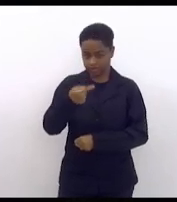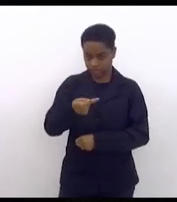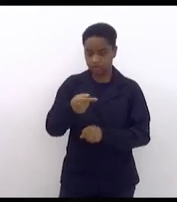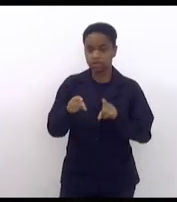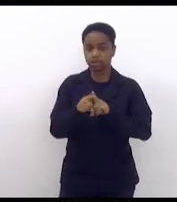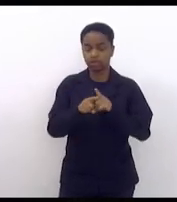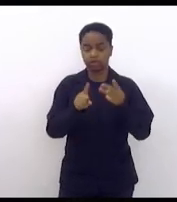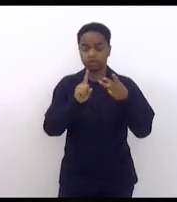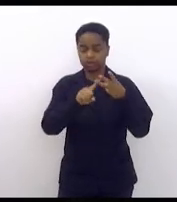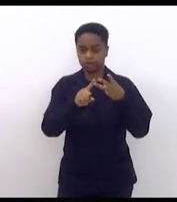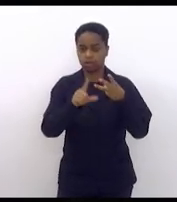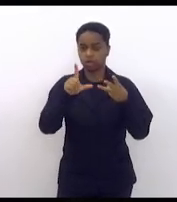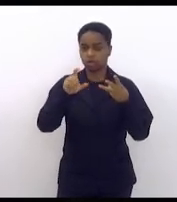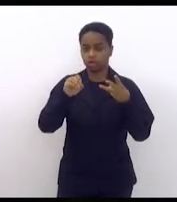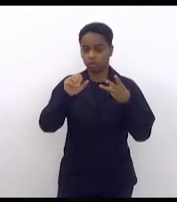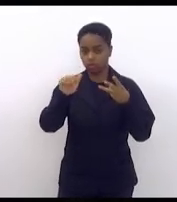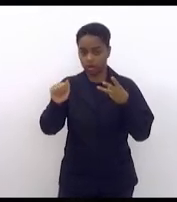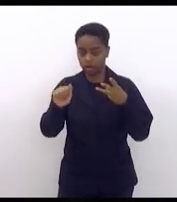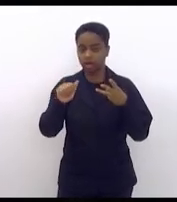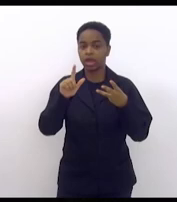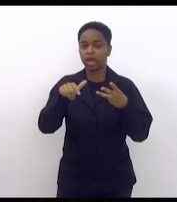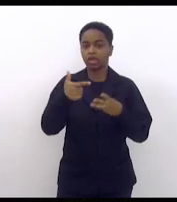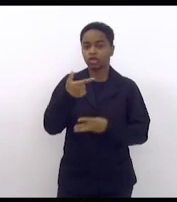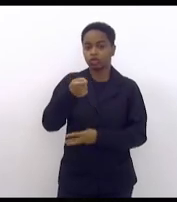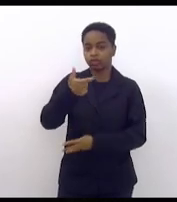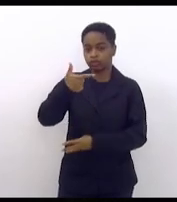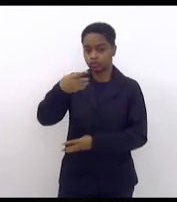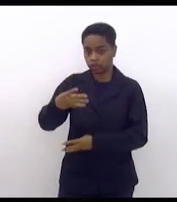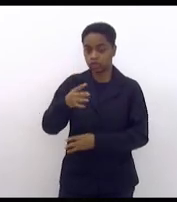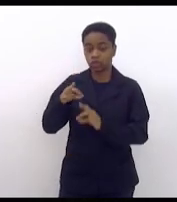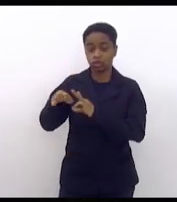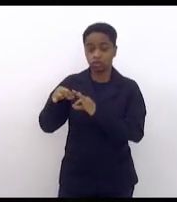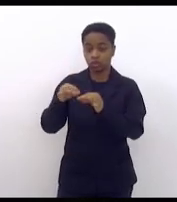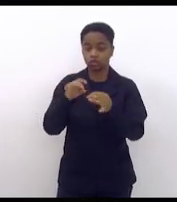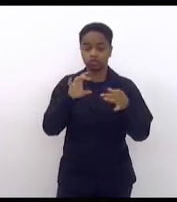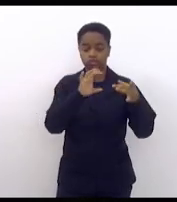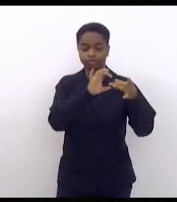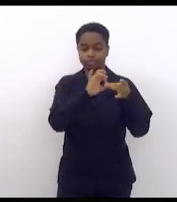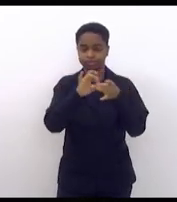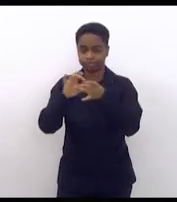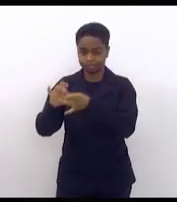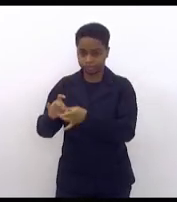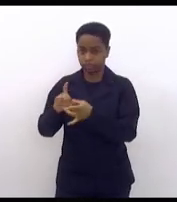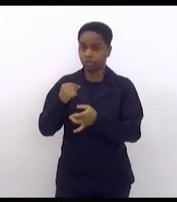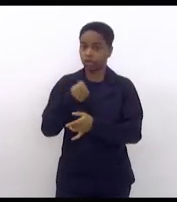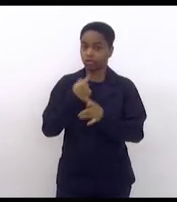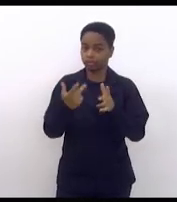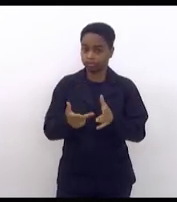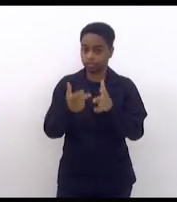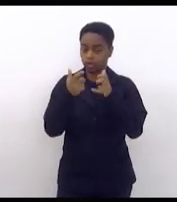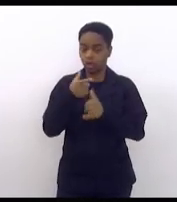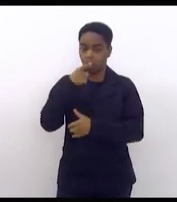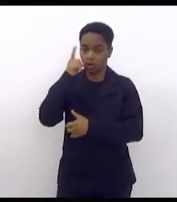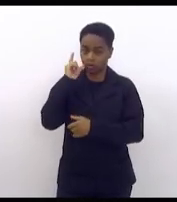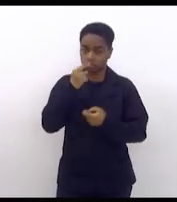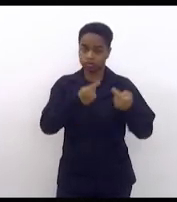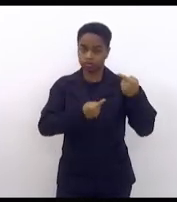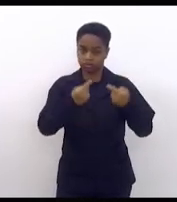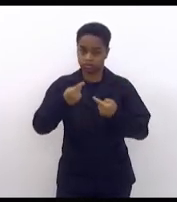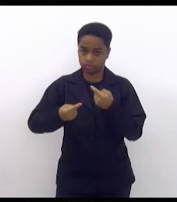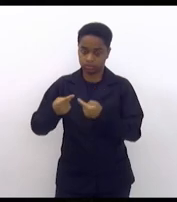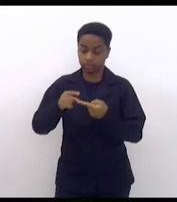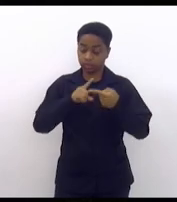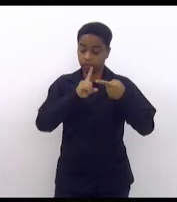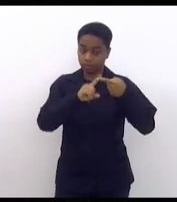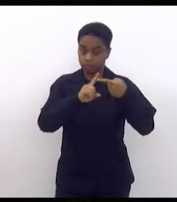do orçamento anual, todos eles estão intimamente ligados, como a gente está vendo aqui desde ontem acontecer. O